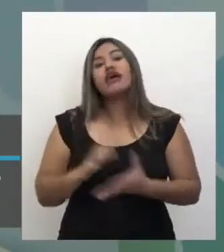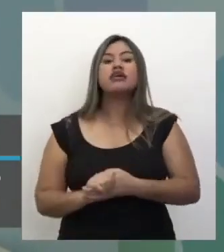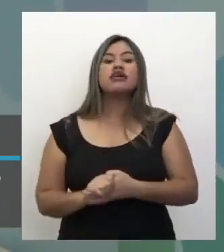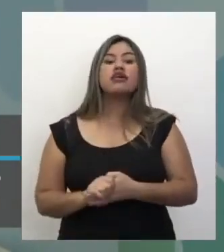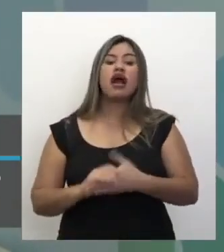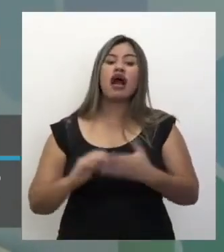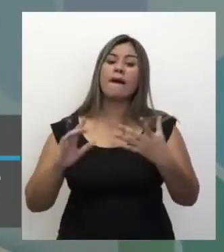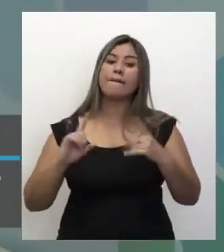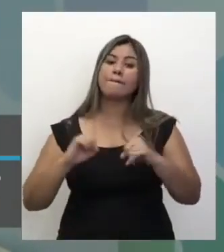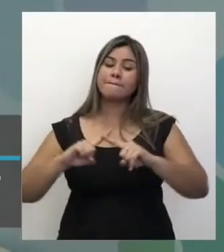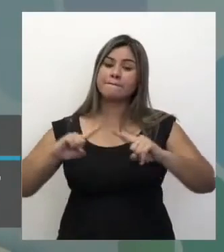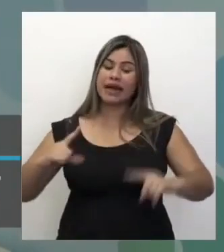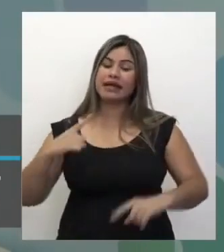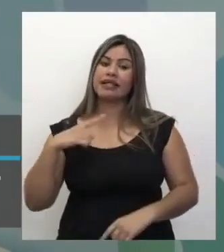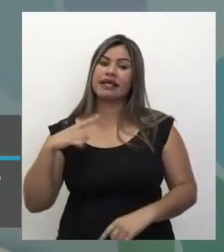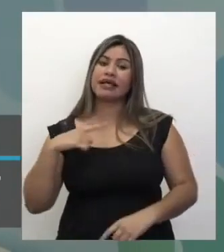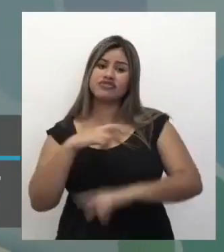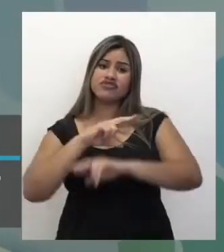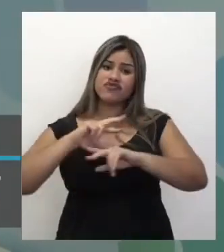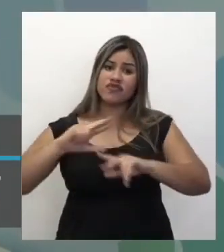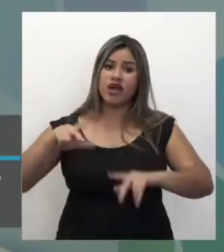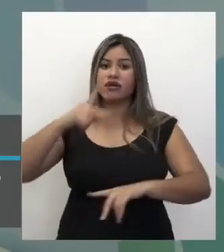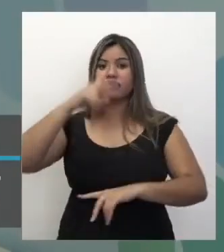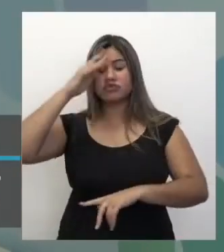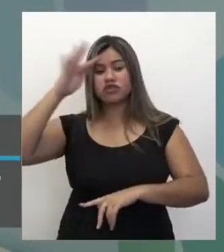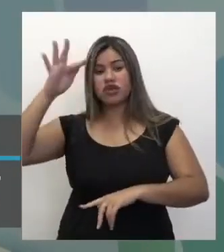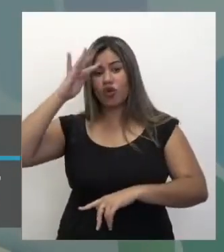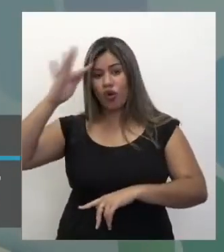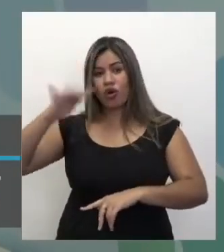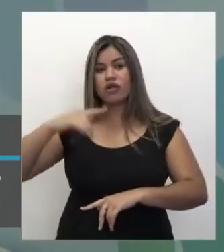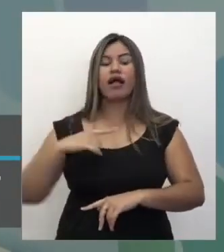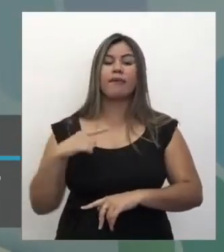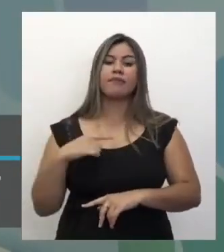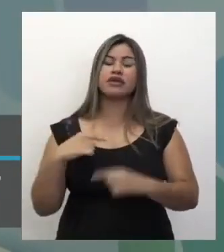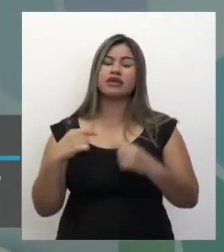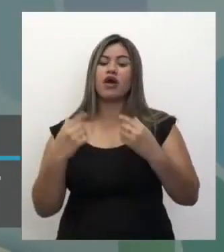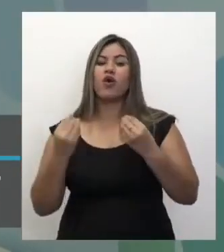existem vários teóricos que nos mostram a questão do